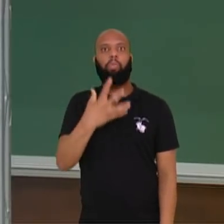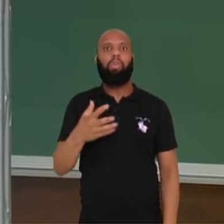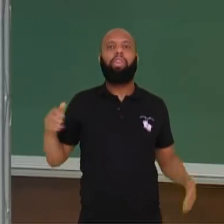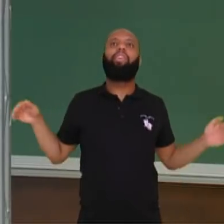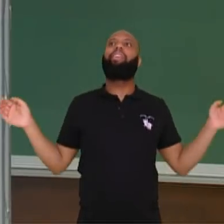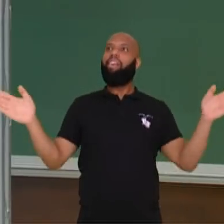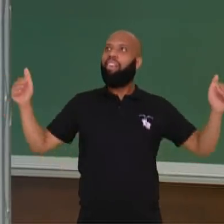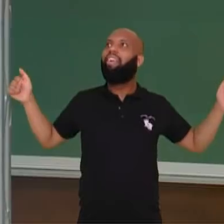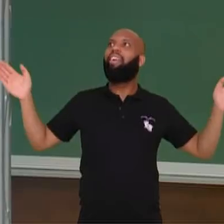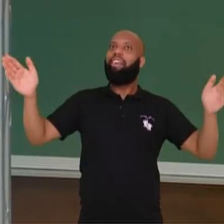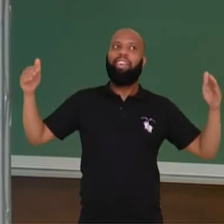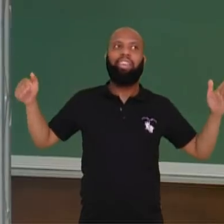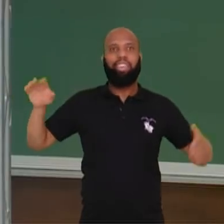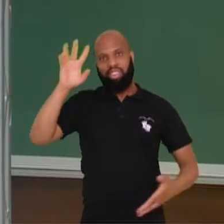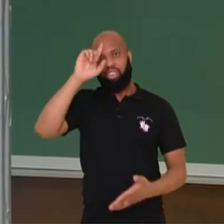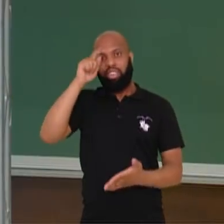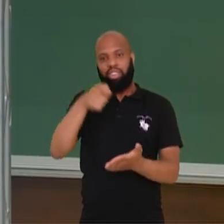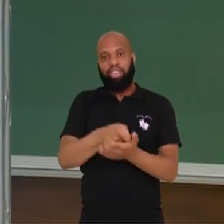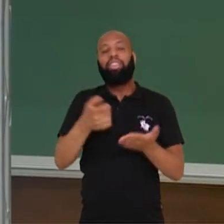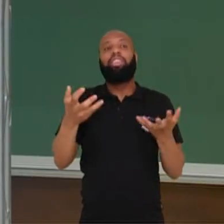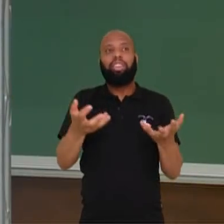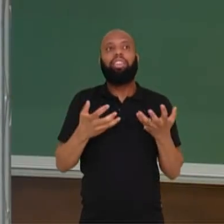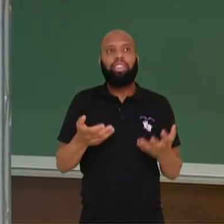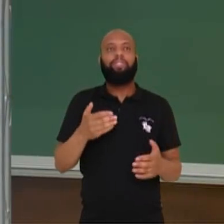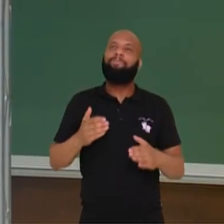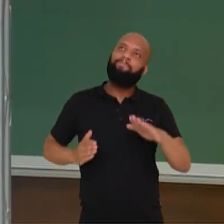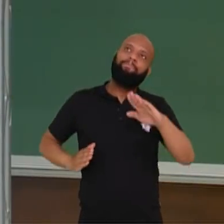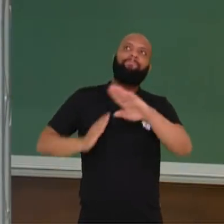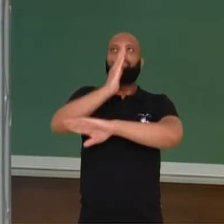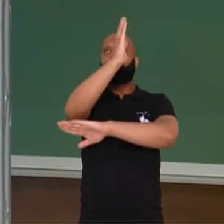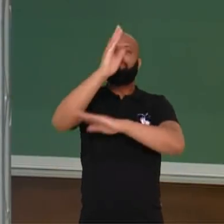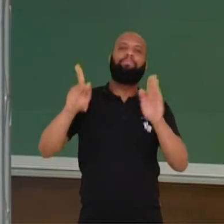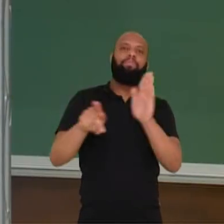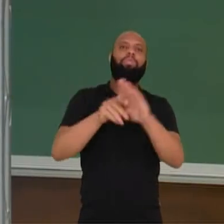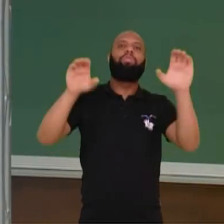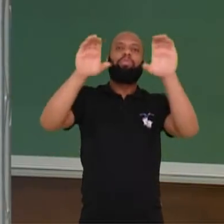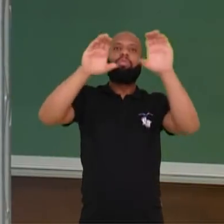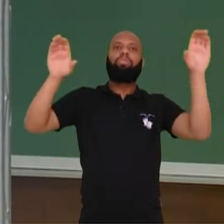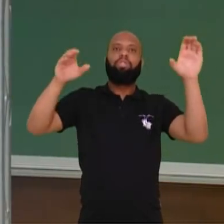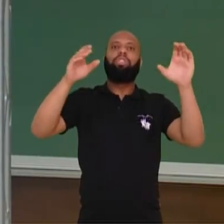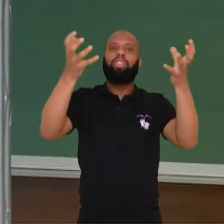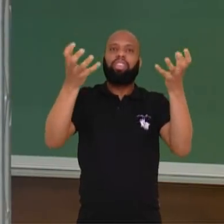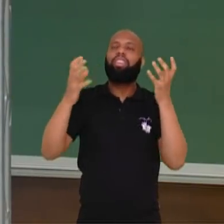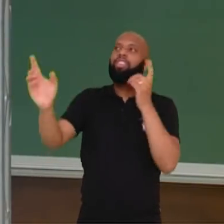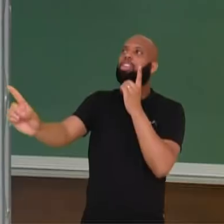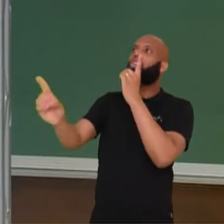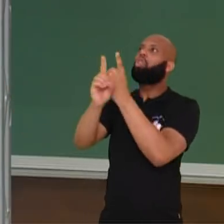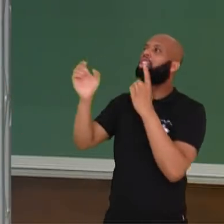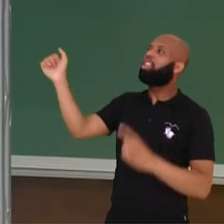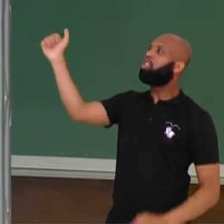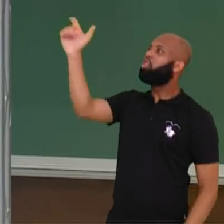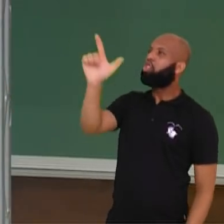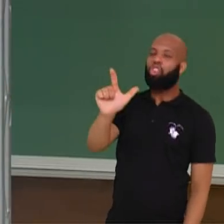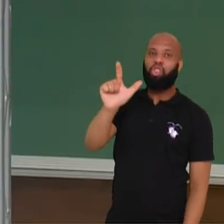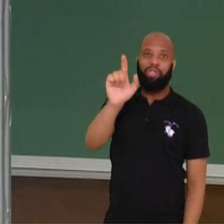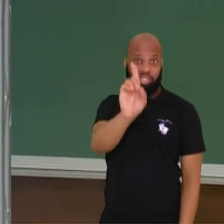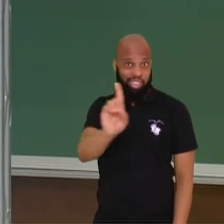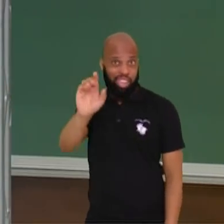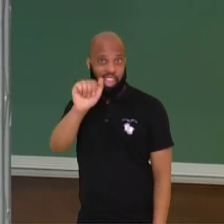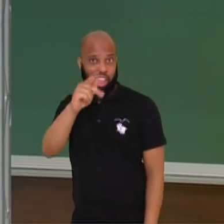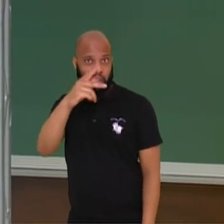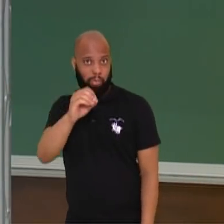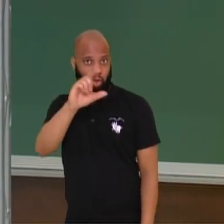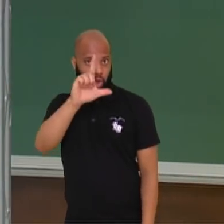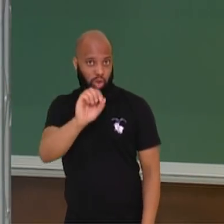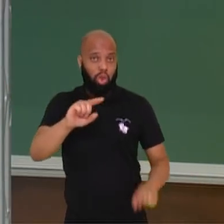cera e resolve conquistar os céus. Ele quer voar alto, quer alcançar o sol, o deus Apolo. O pai dele,